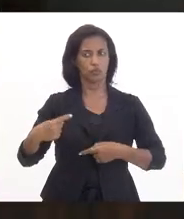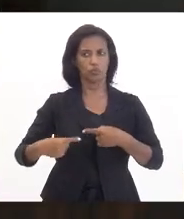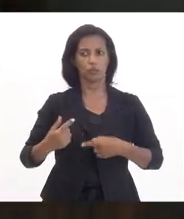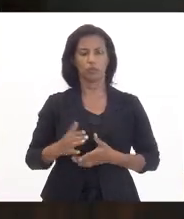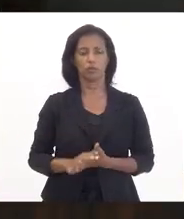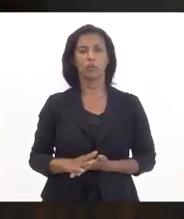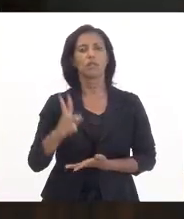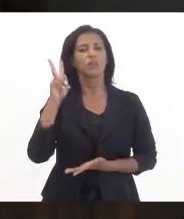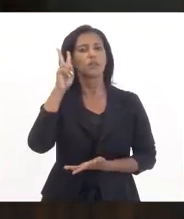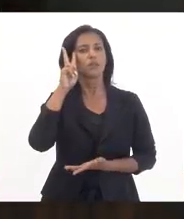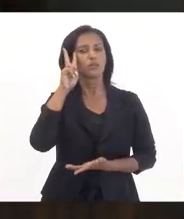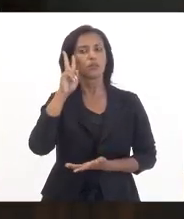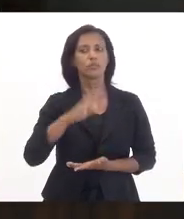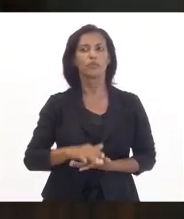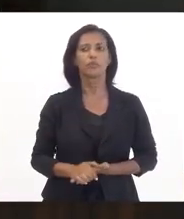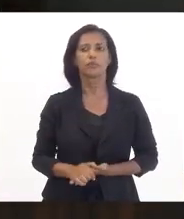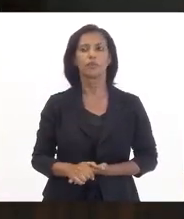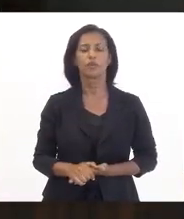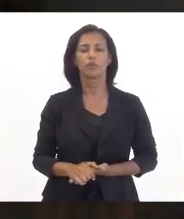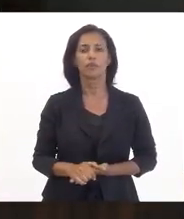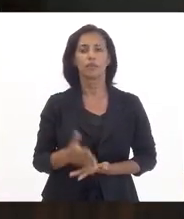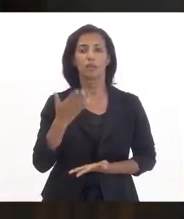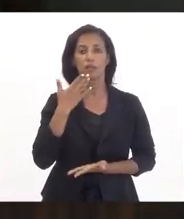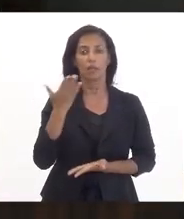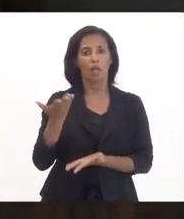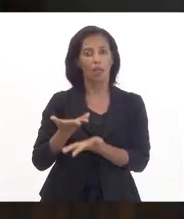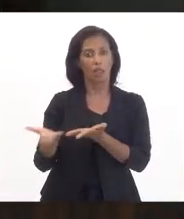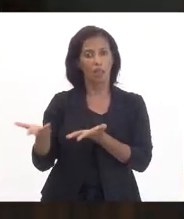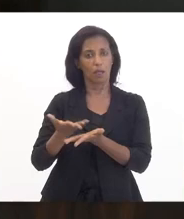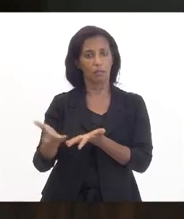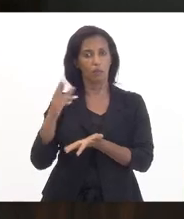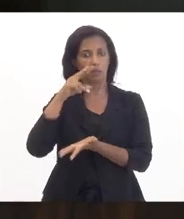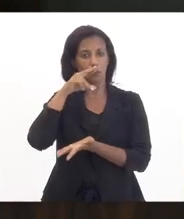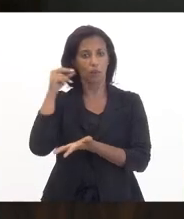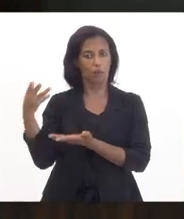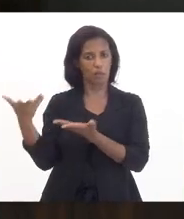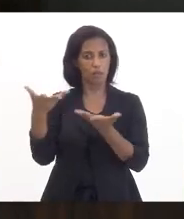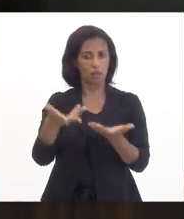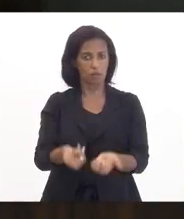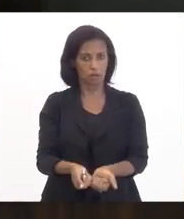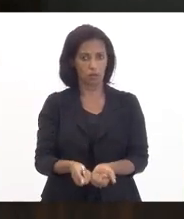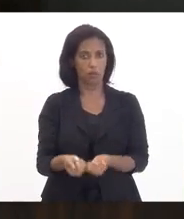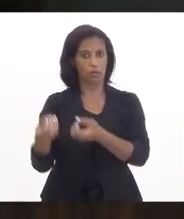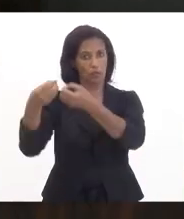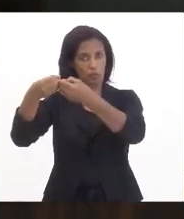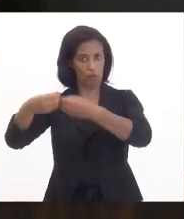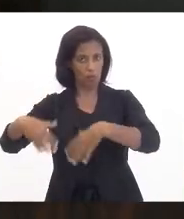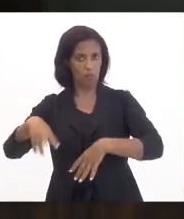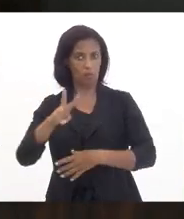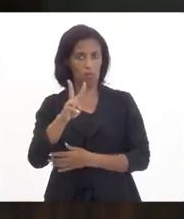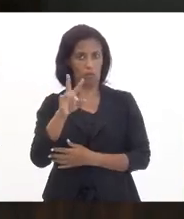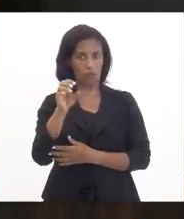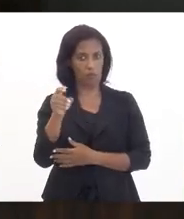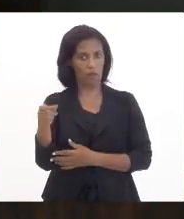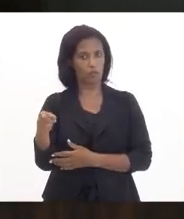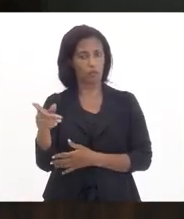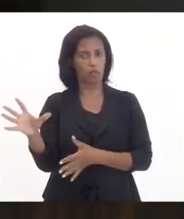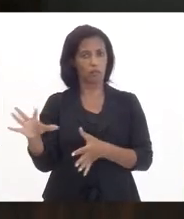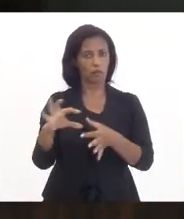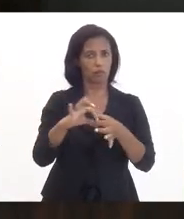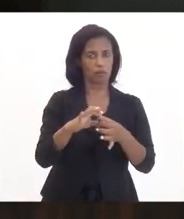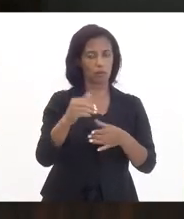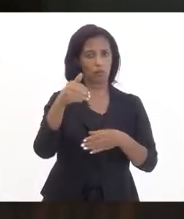na segunda-feira. Sim. Propôs um encaminhamento ao deputado Rosenberg e ele aceitou. Nós vamos derrubar o veto. Okay. E ele vai consignar